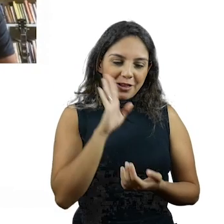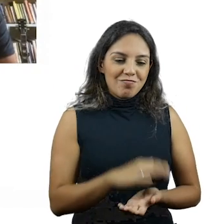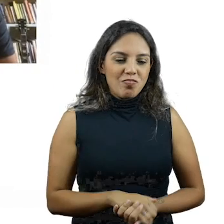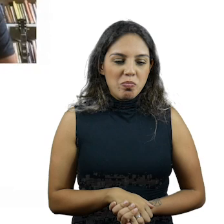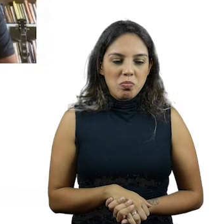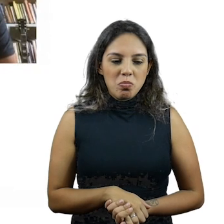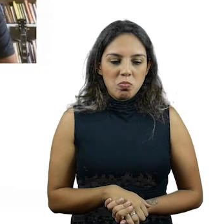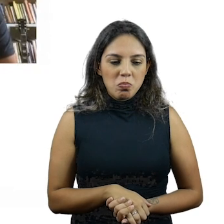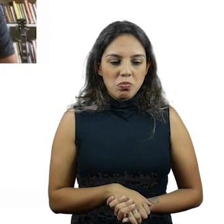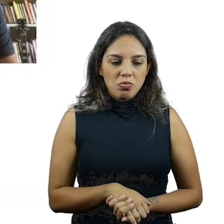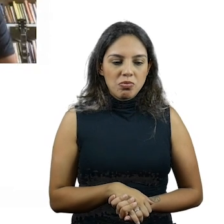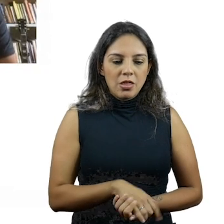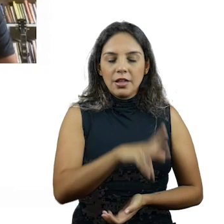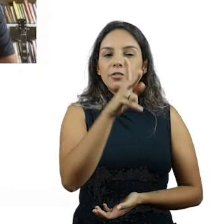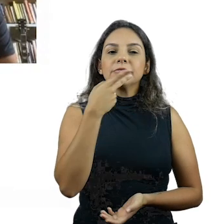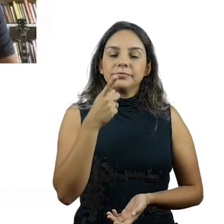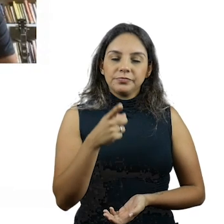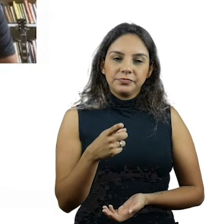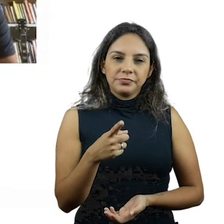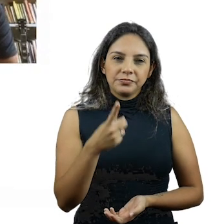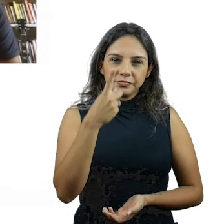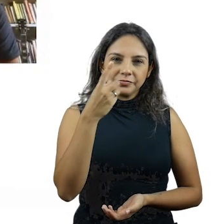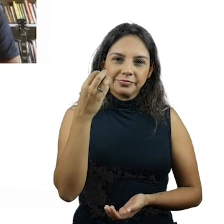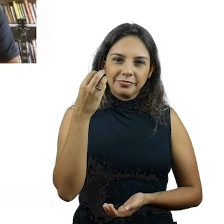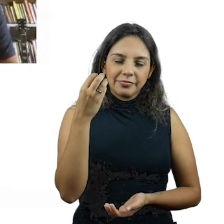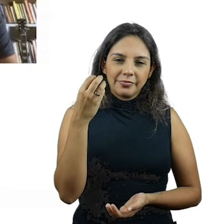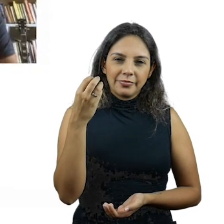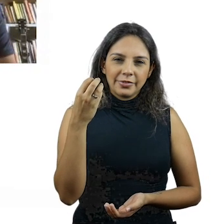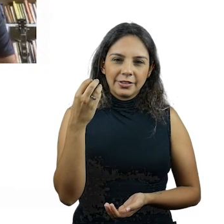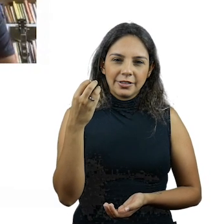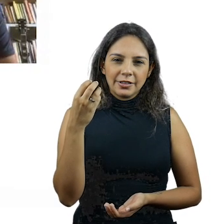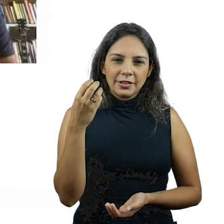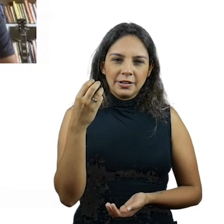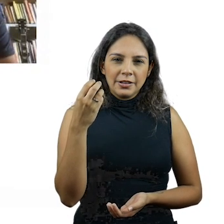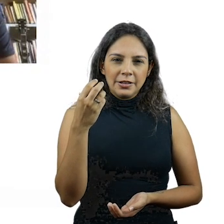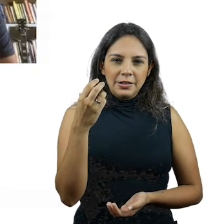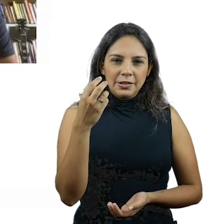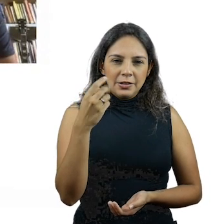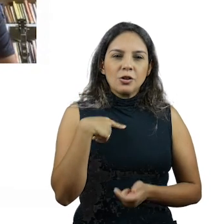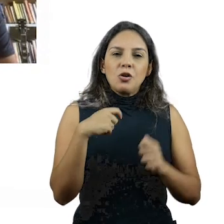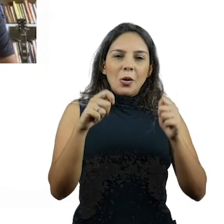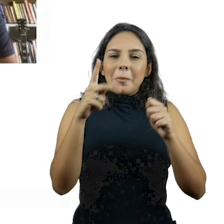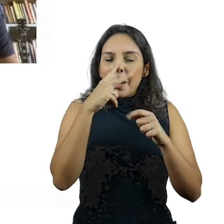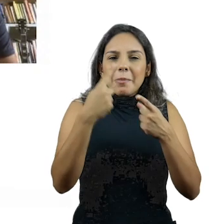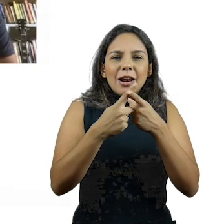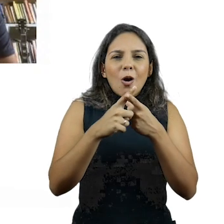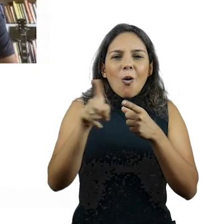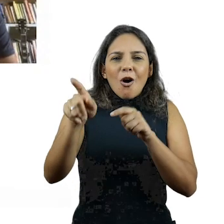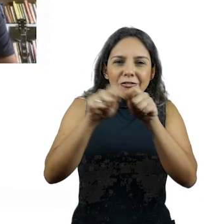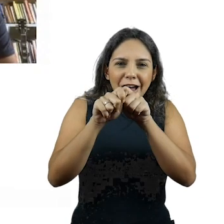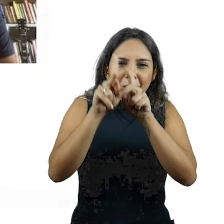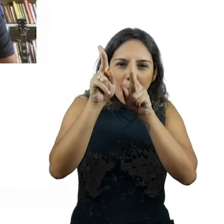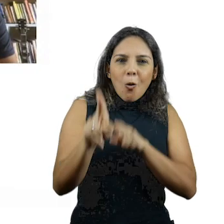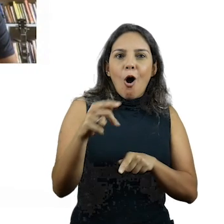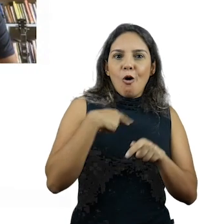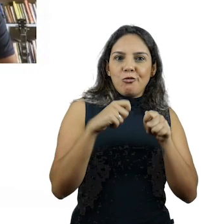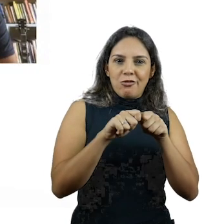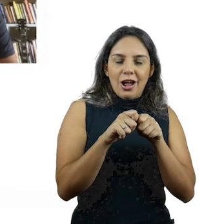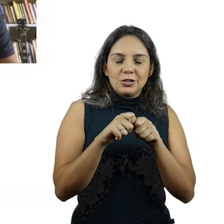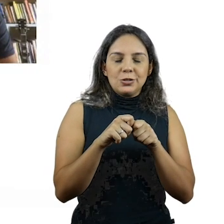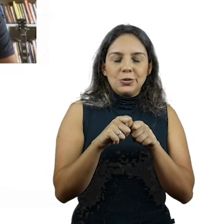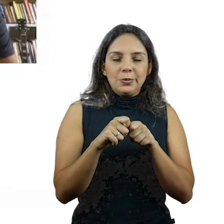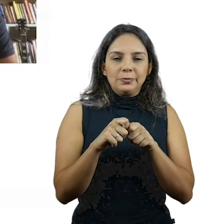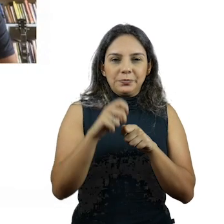uma história de Levir, ou seja, é bem parecido com o que eu faço. Então a sensação foi exatamente essa. Eu acho que quando a pessoa fizer isso,